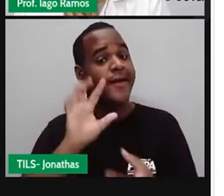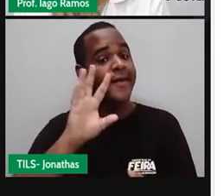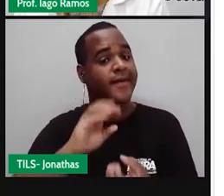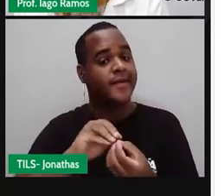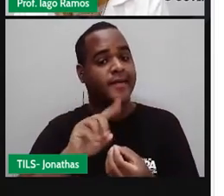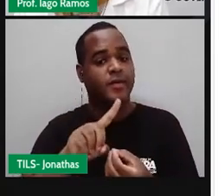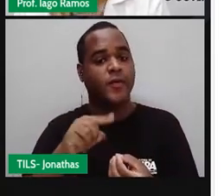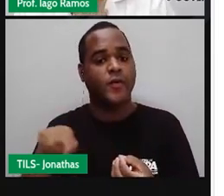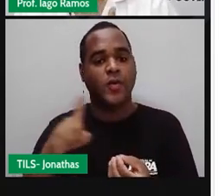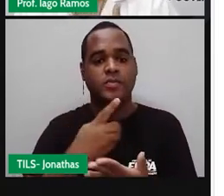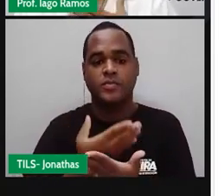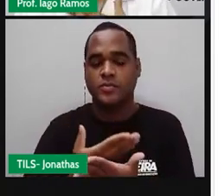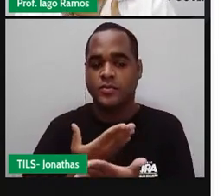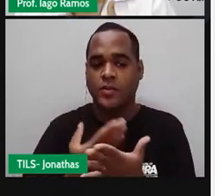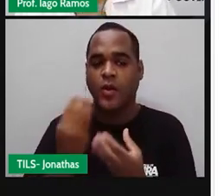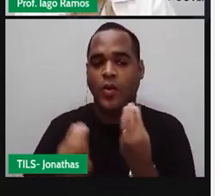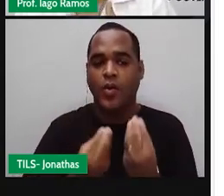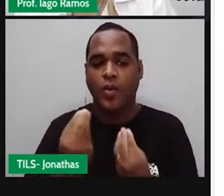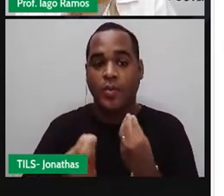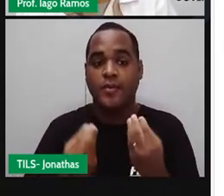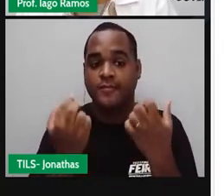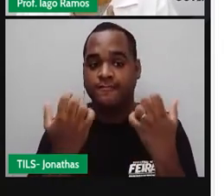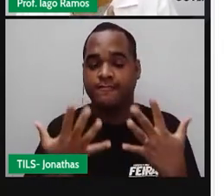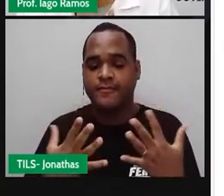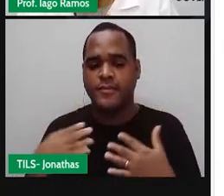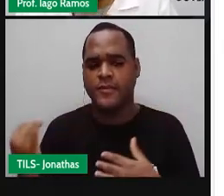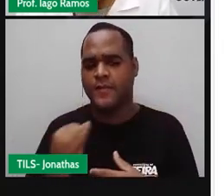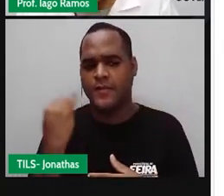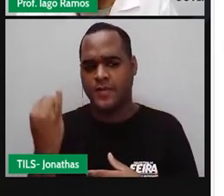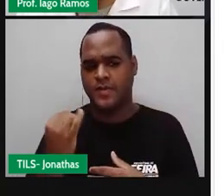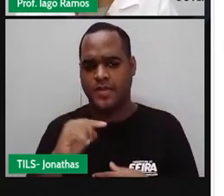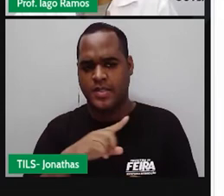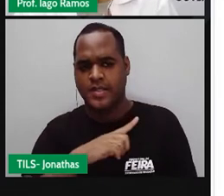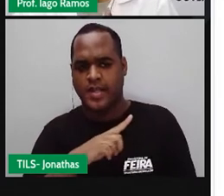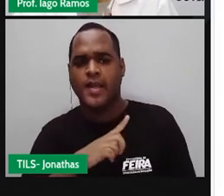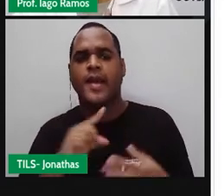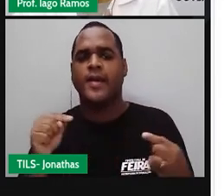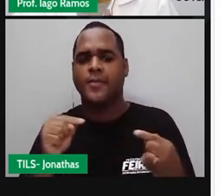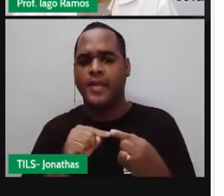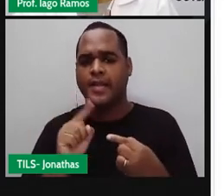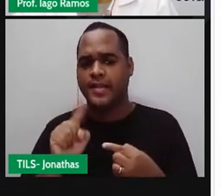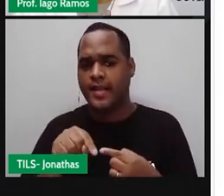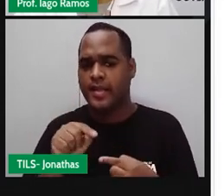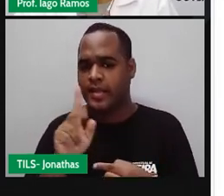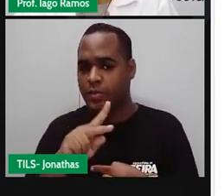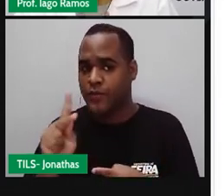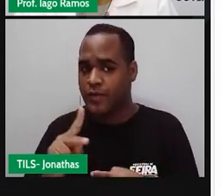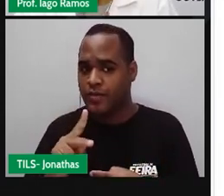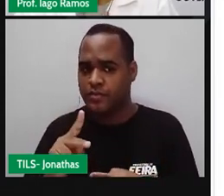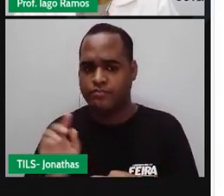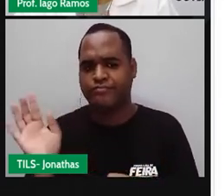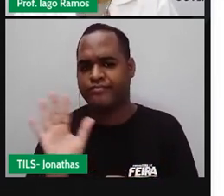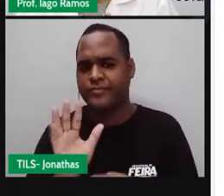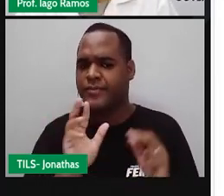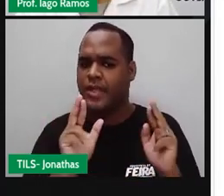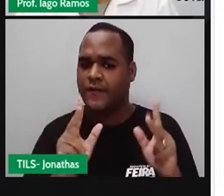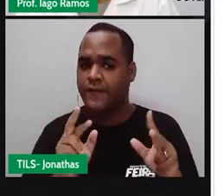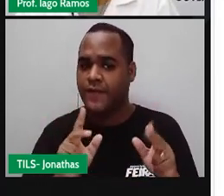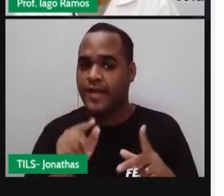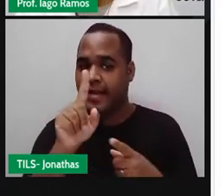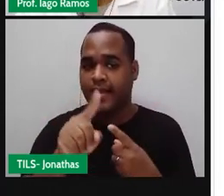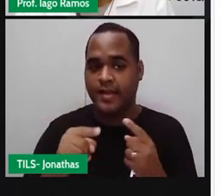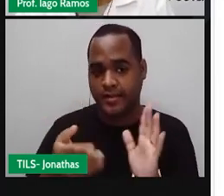gente acabou de estudar e essa situação não foi inventada pelo professor Iago ela está nesse livro aqui ó